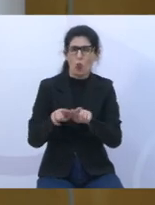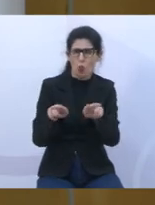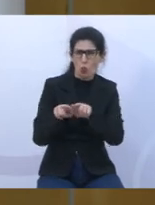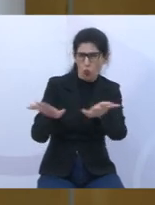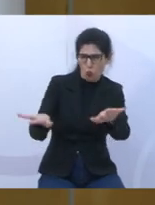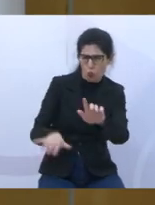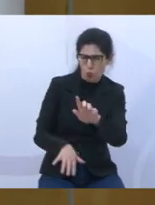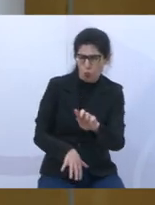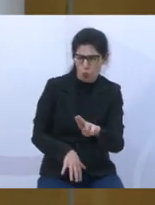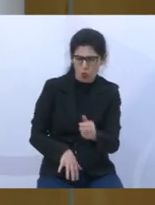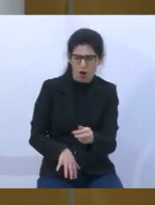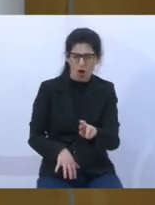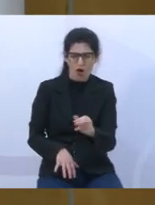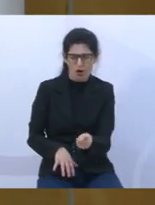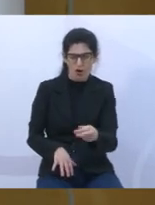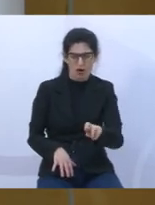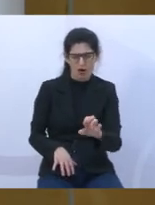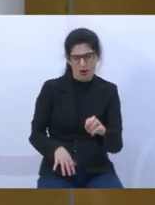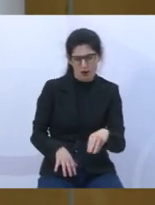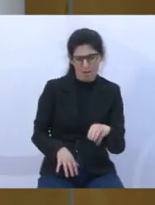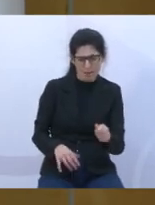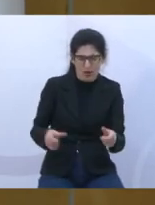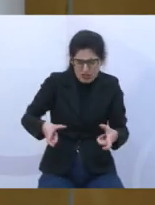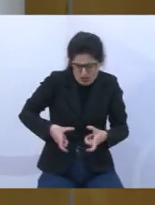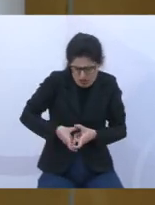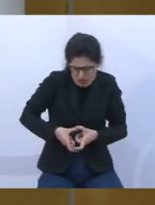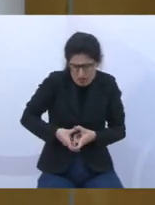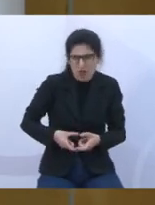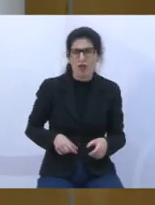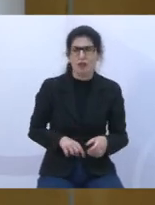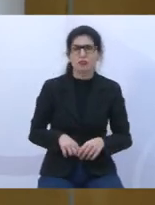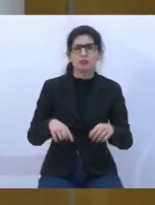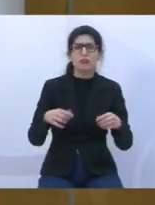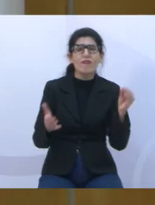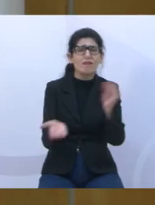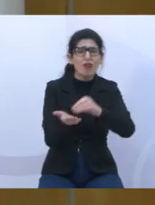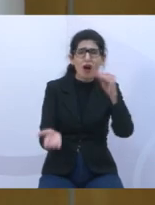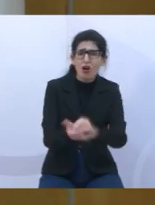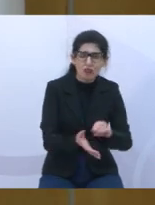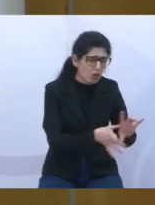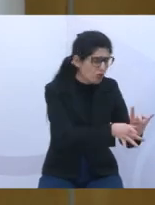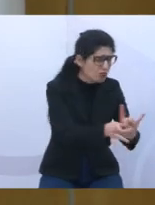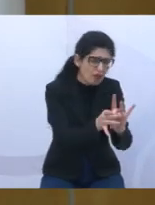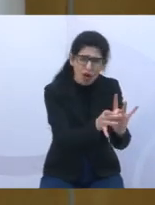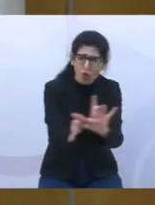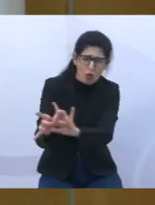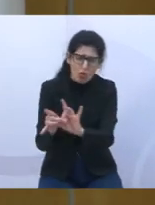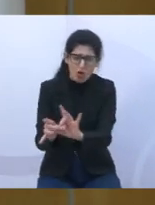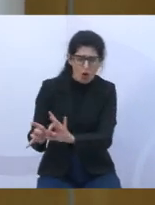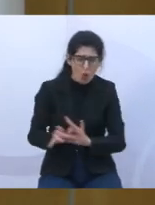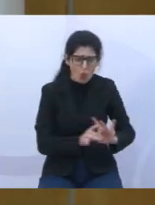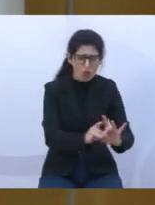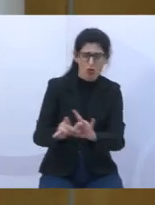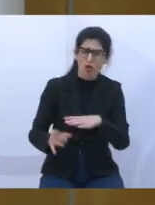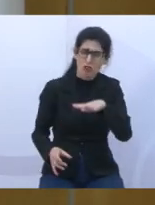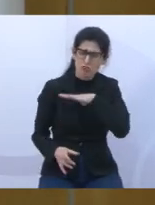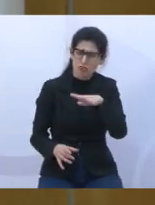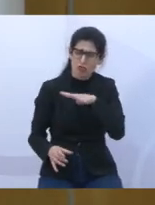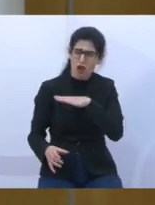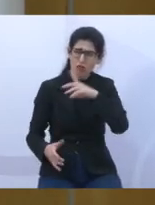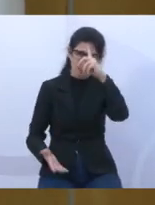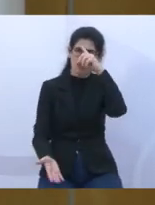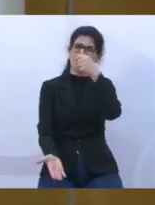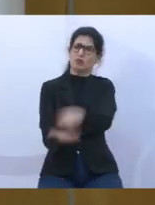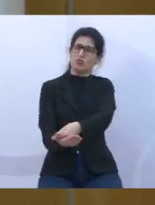comunicação cadê o fortalecimento dessas cidades irmãs junto com jacareí para se tomar decisões que favoreça